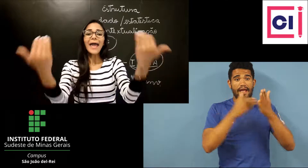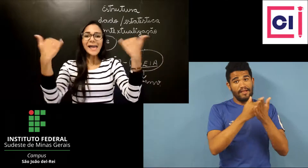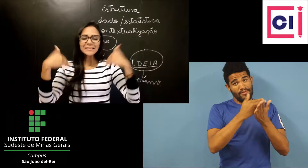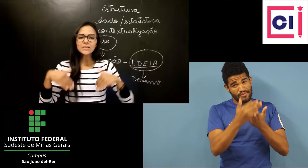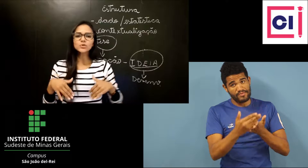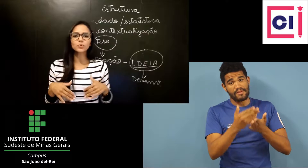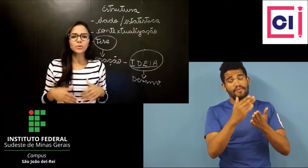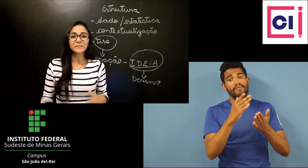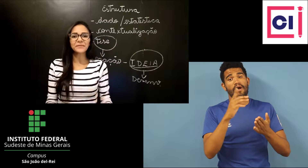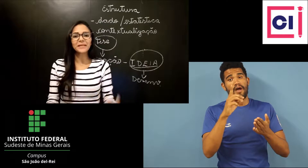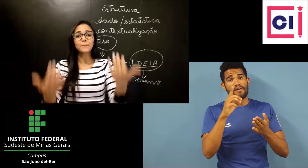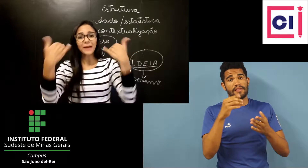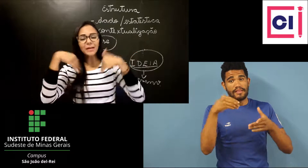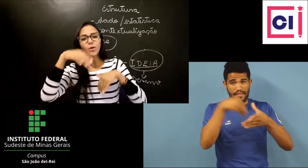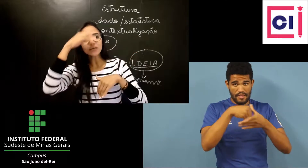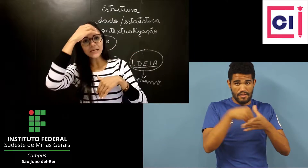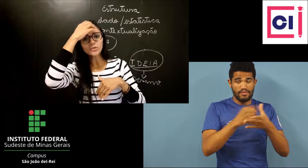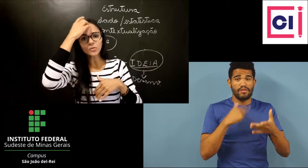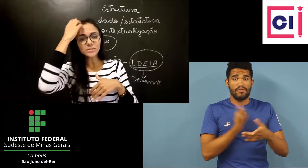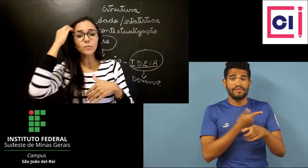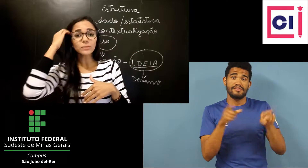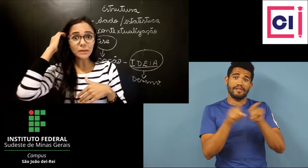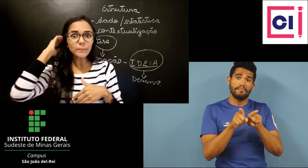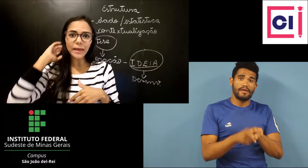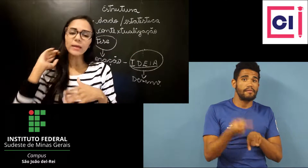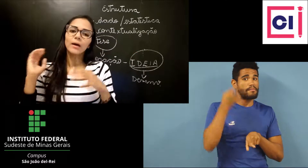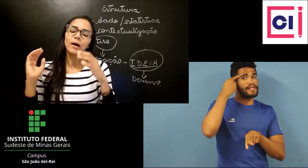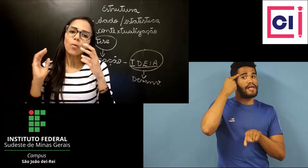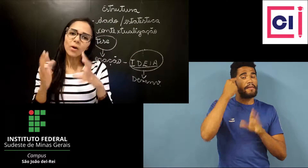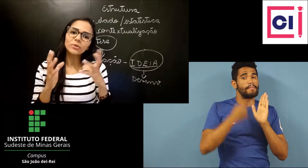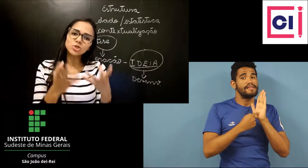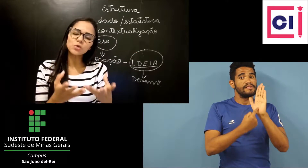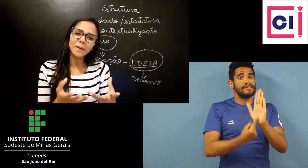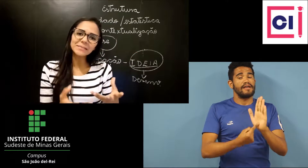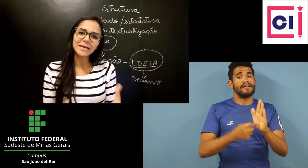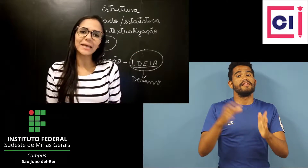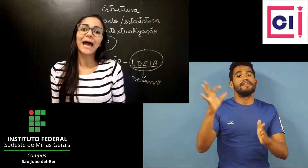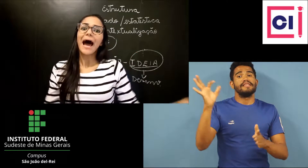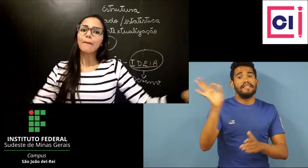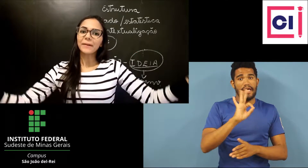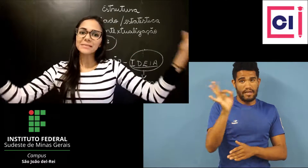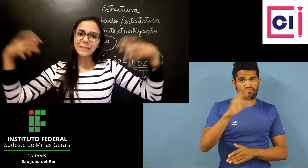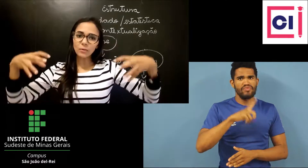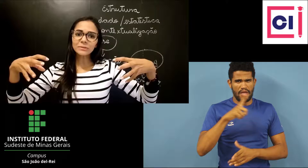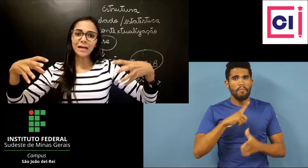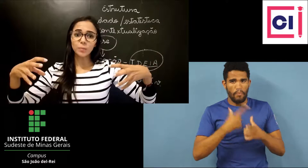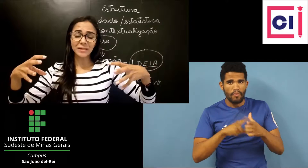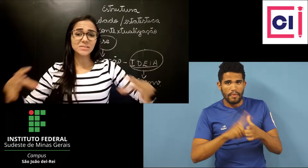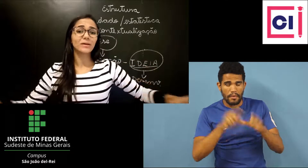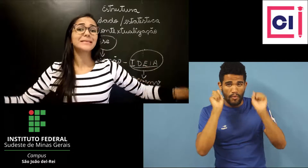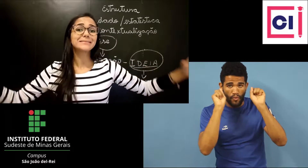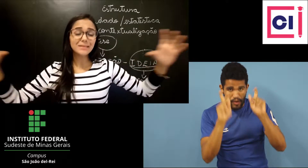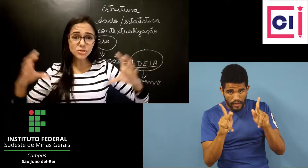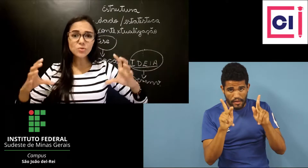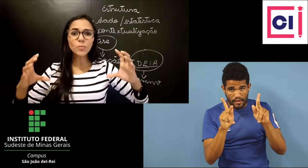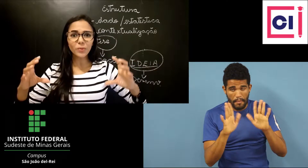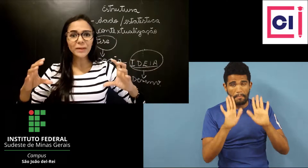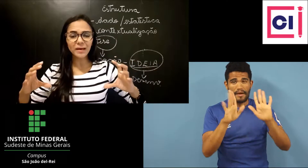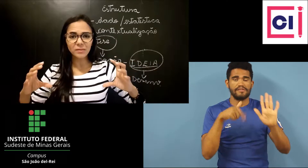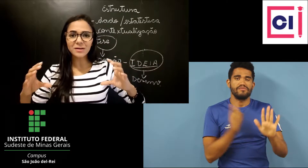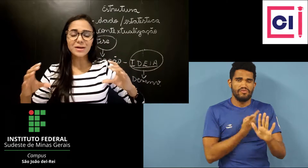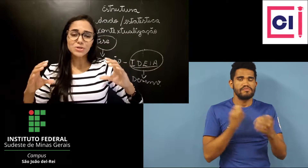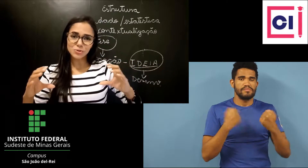Então, essa estrutura vai valer para a nossa introdução também, quando a gente pensa em apresentar um dado para dizer, olha, existe